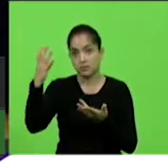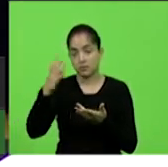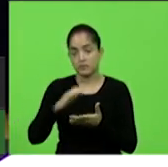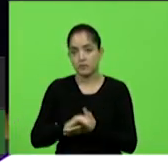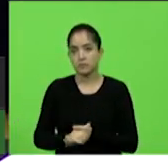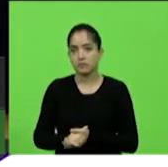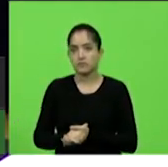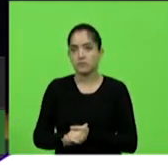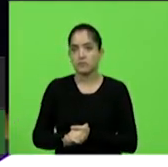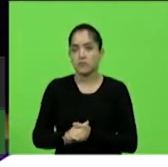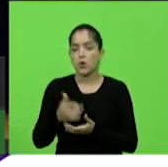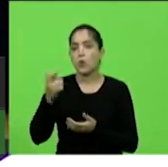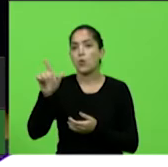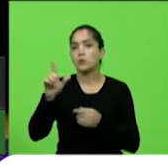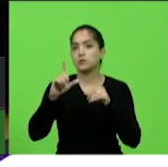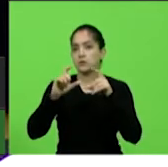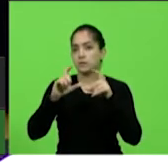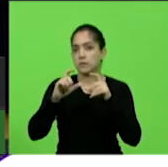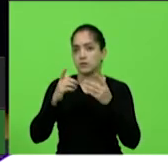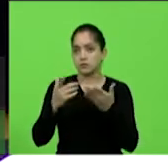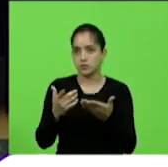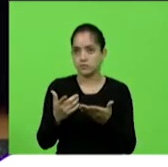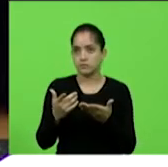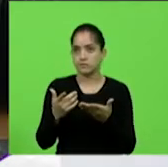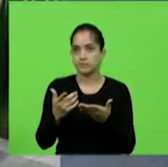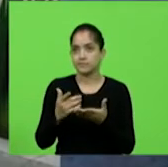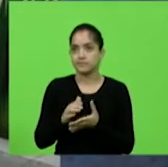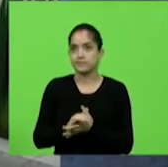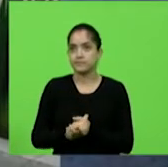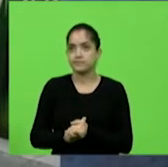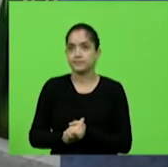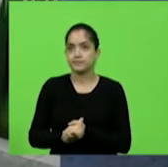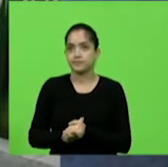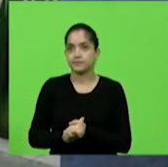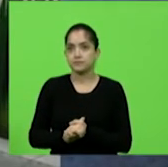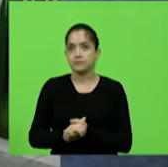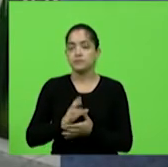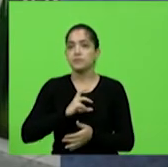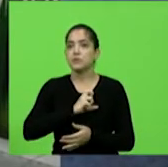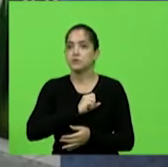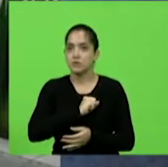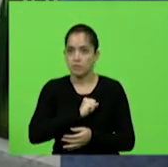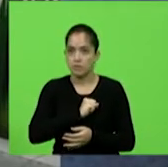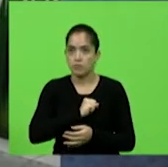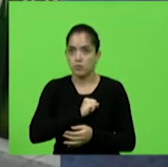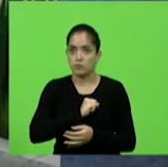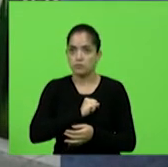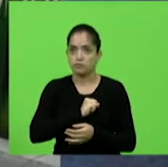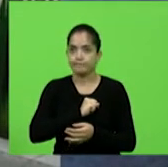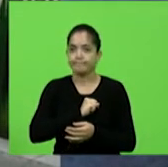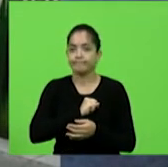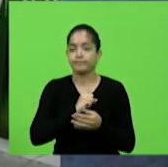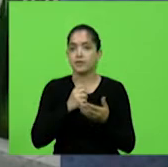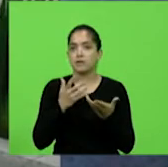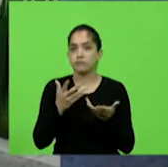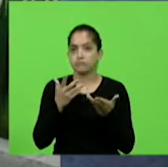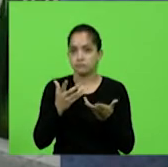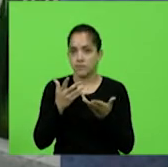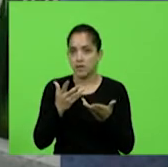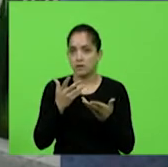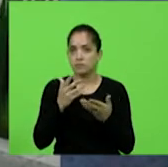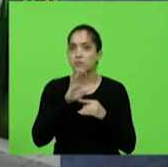favor. Então, é isso, né? O SAMU pede socorro. O SAMU pede